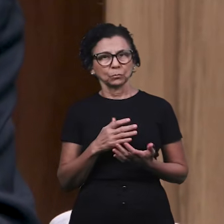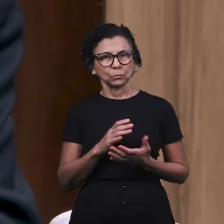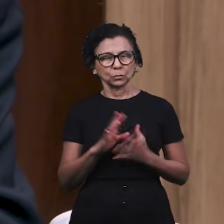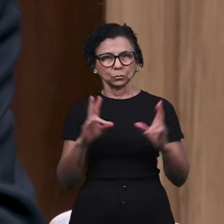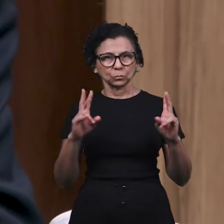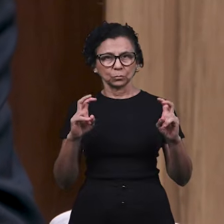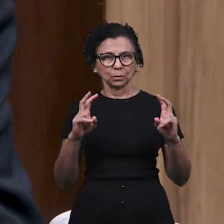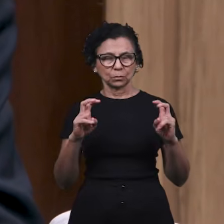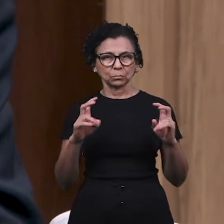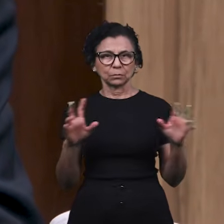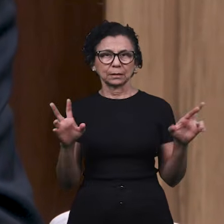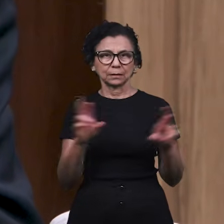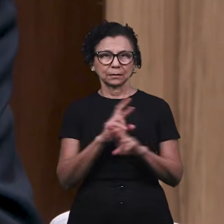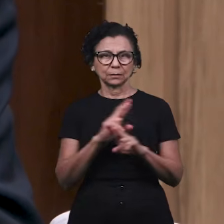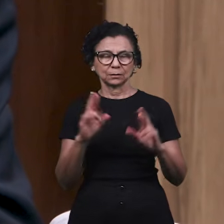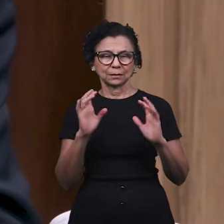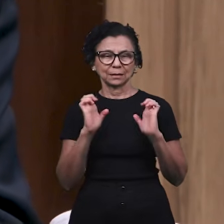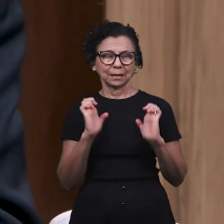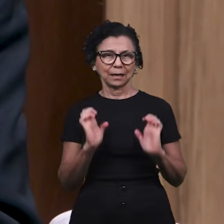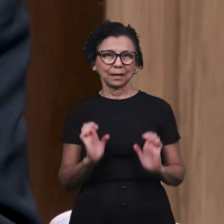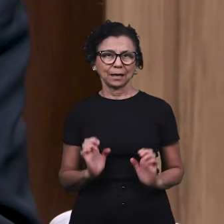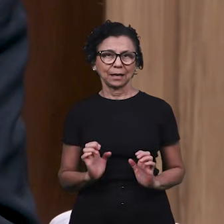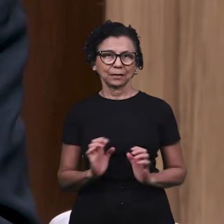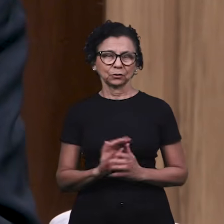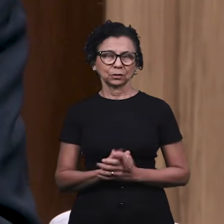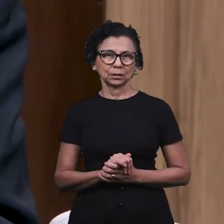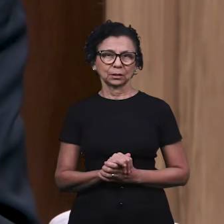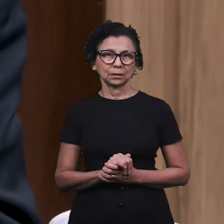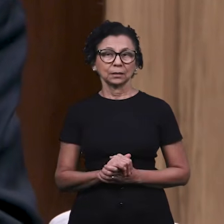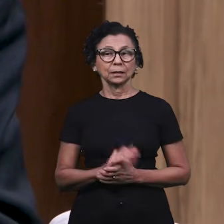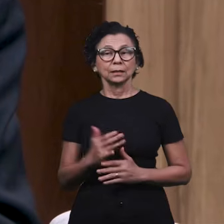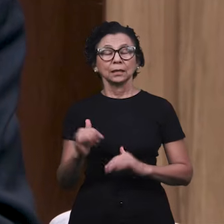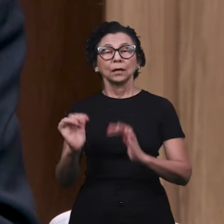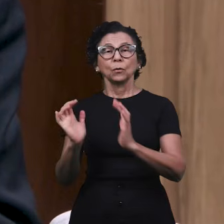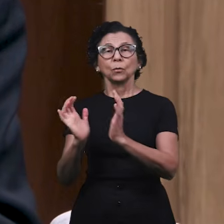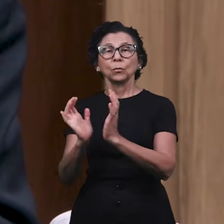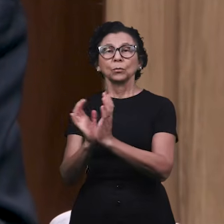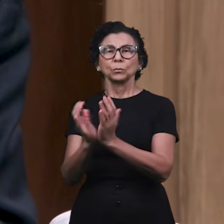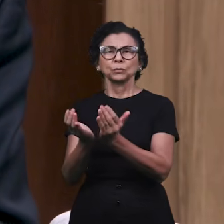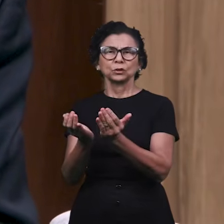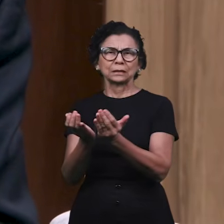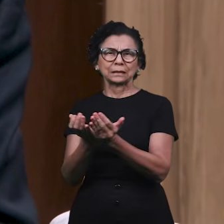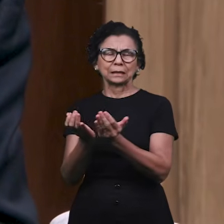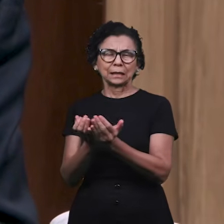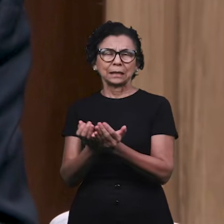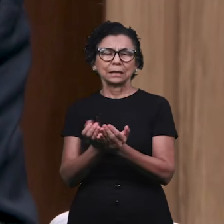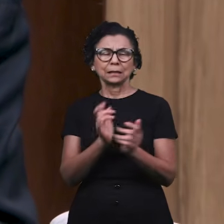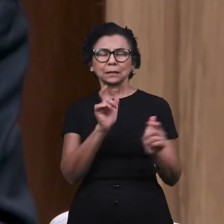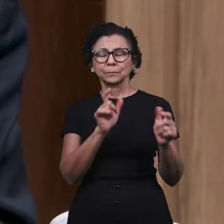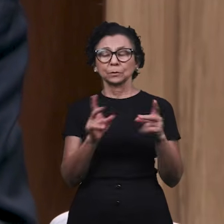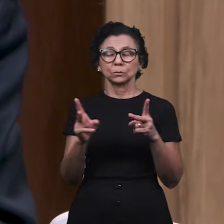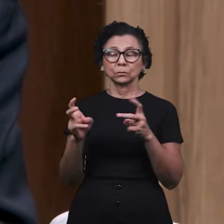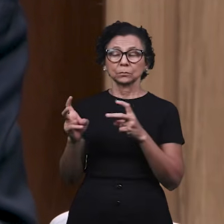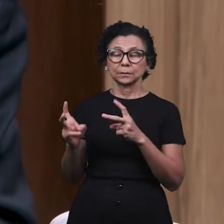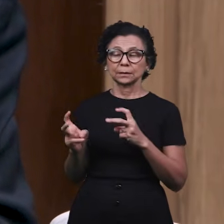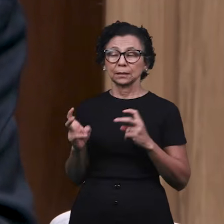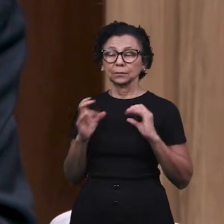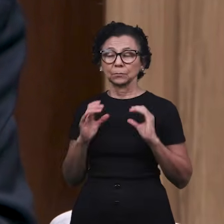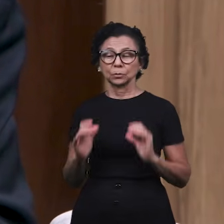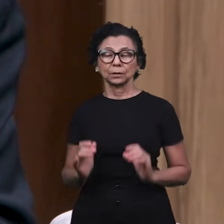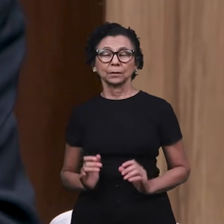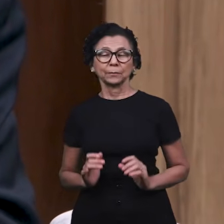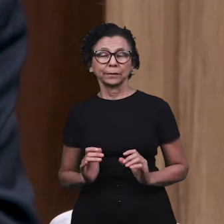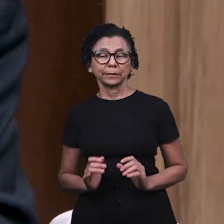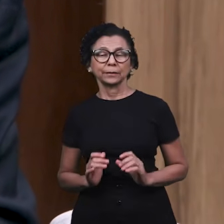assunto relacionado à ética de um grupo na igreja, que é um grupo de crentes muito observado, a postura deles, o